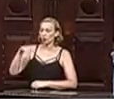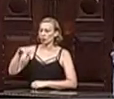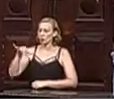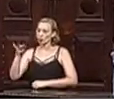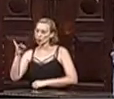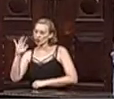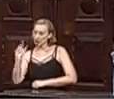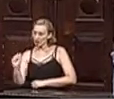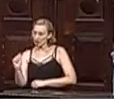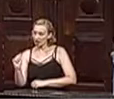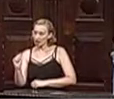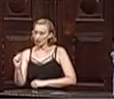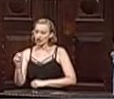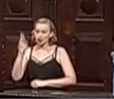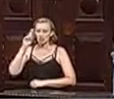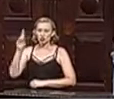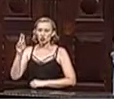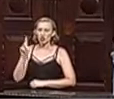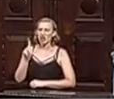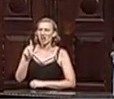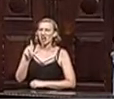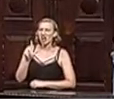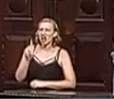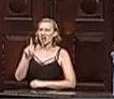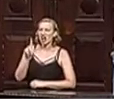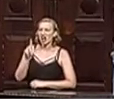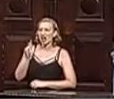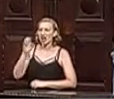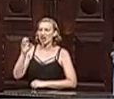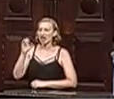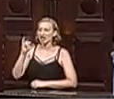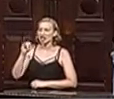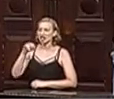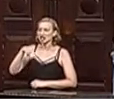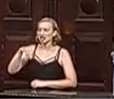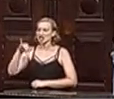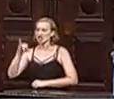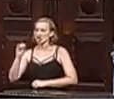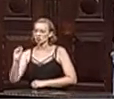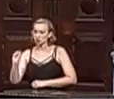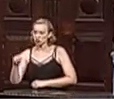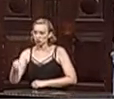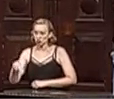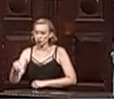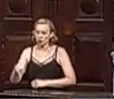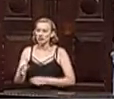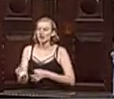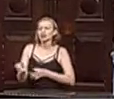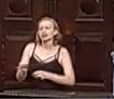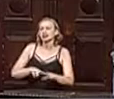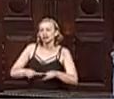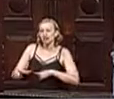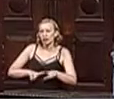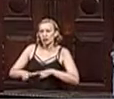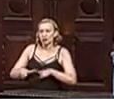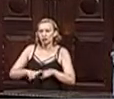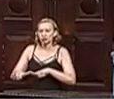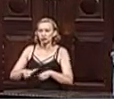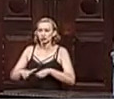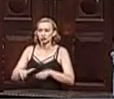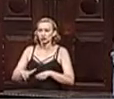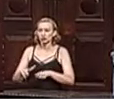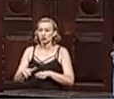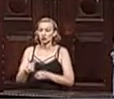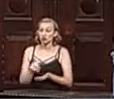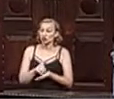Vargas, cidadão que trabalhou, funcionário, ex-funcionário da Transpetro, que foi